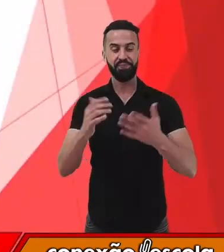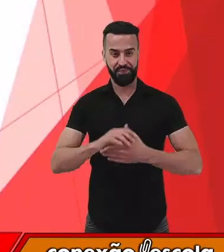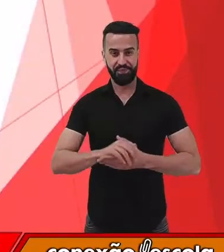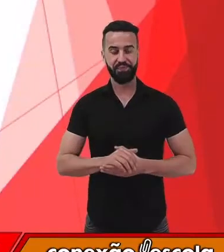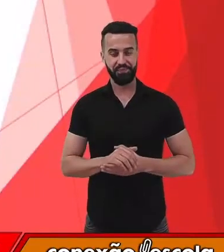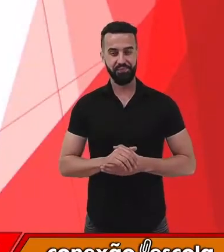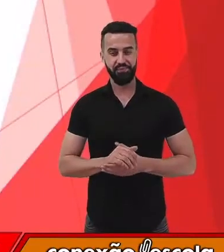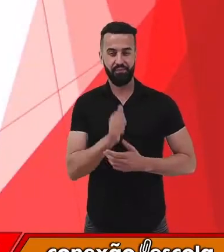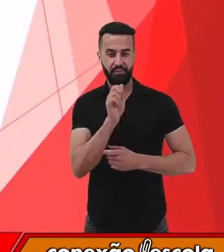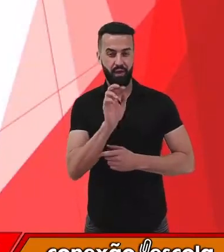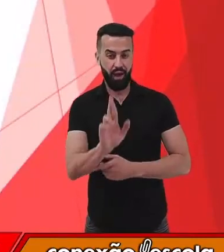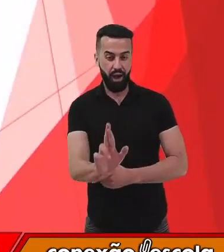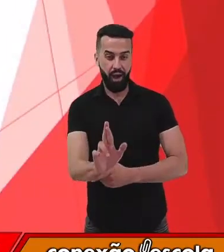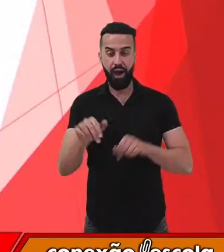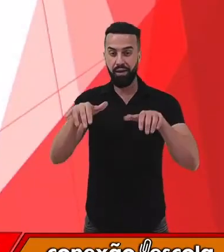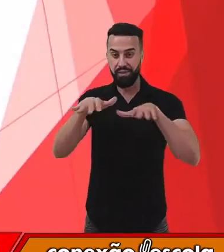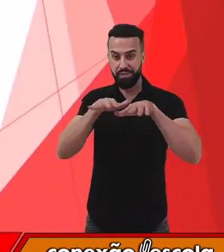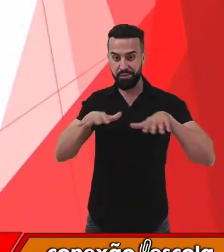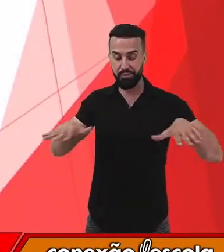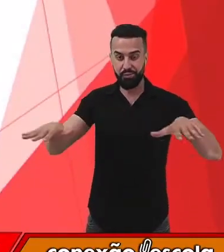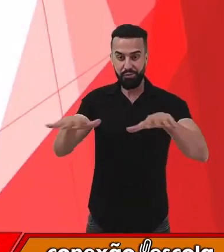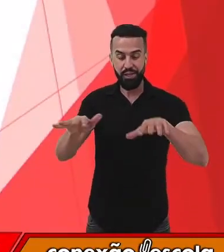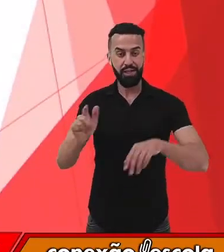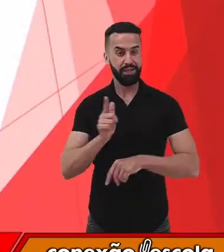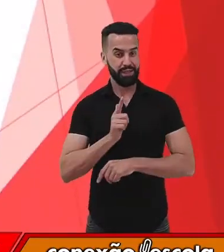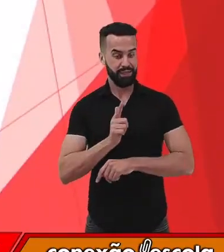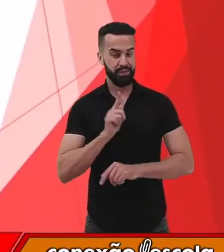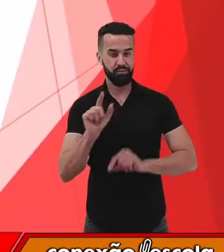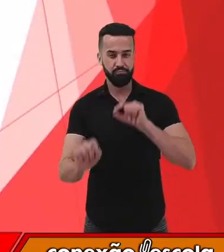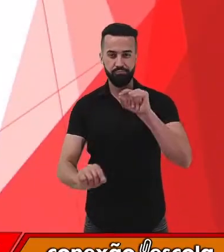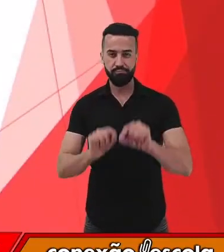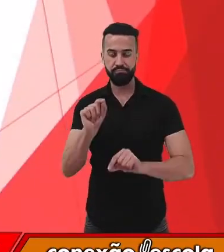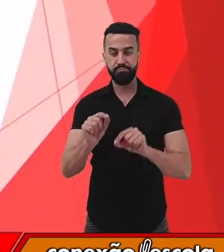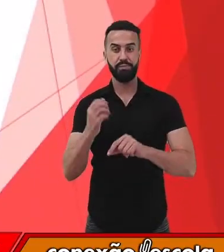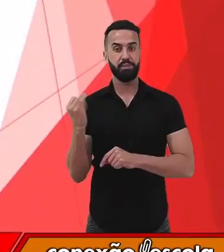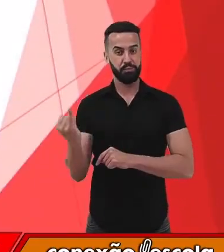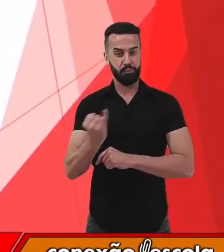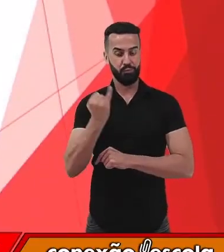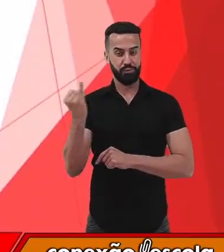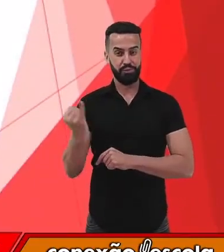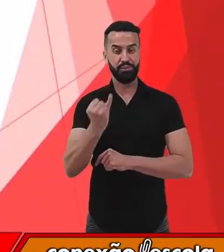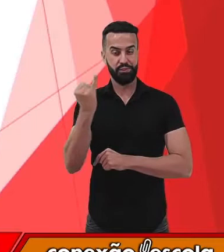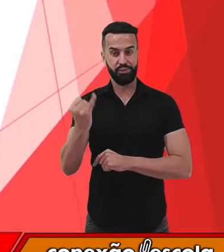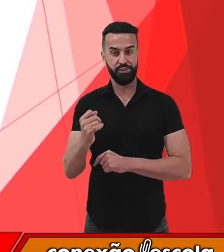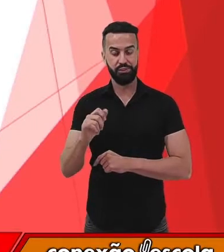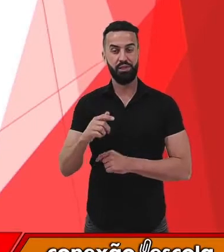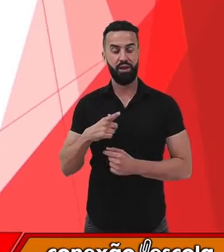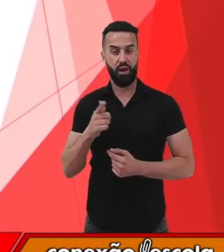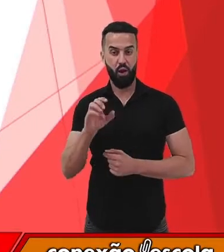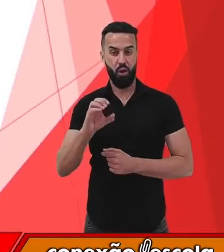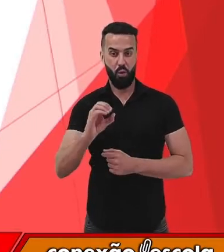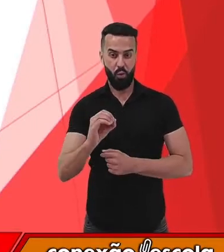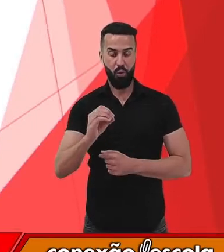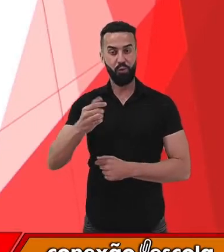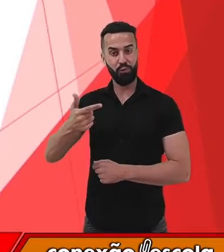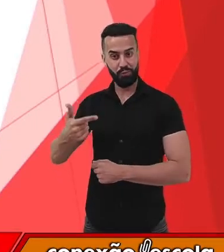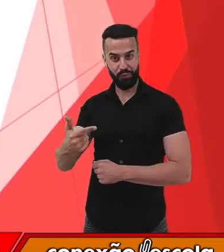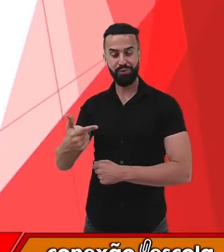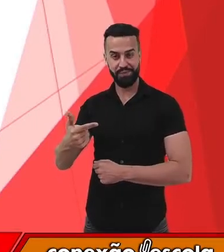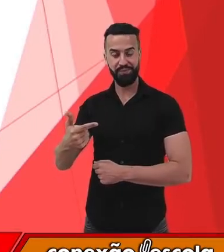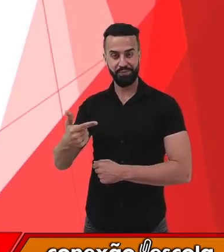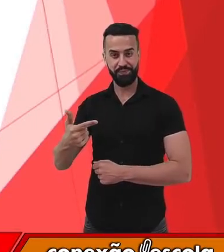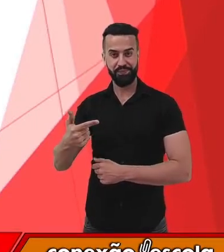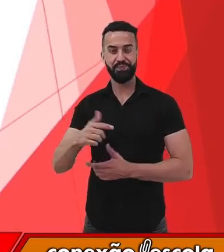O ar atmosférico também possui um componente extremamente importante, que é o gás oxigênio, O2,